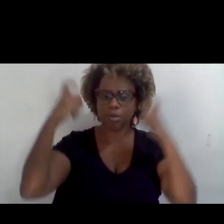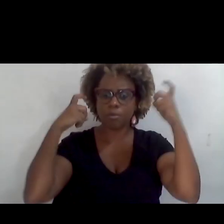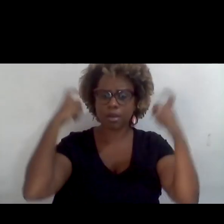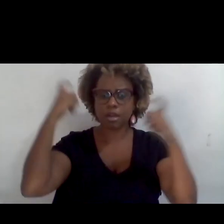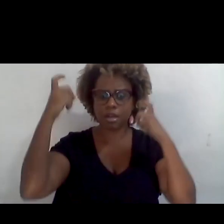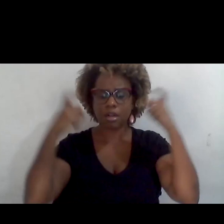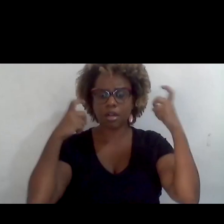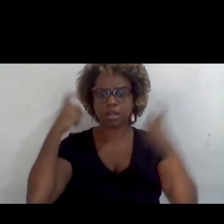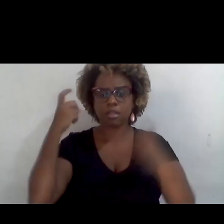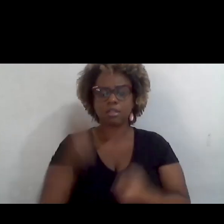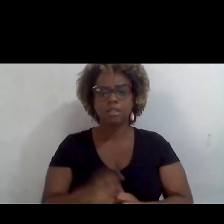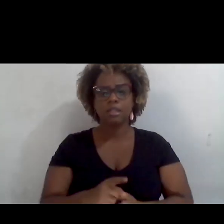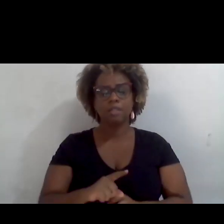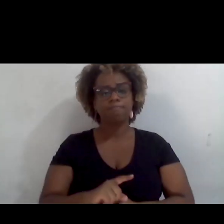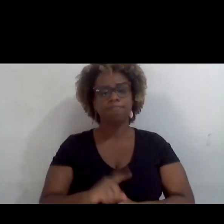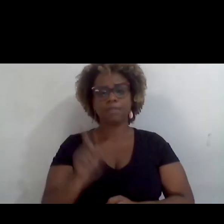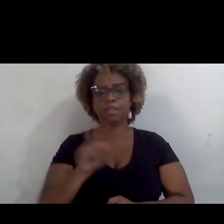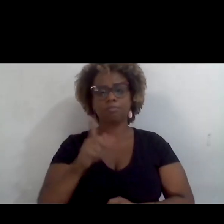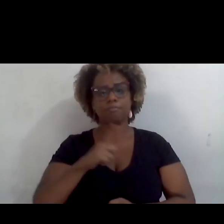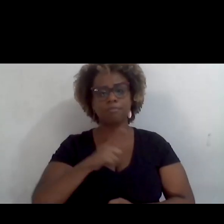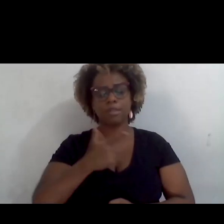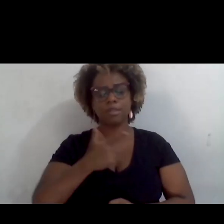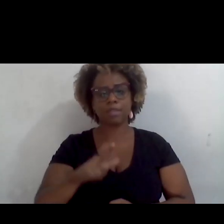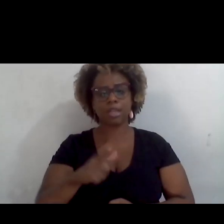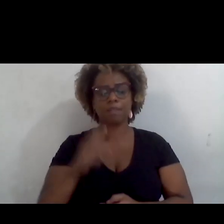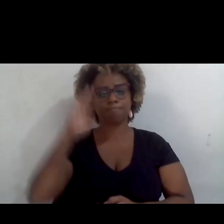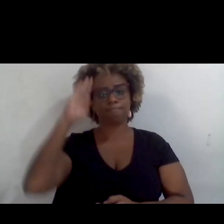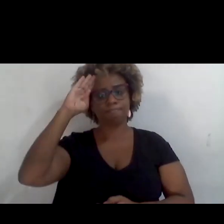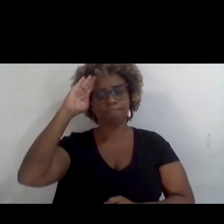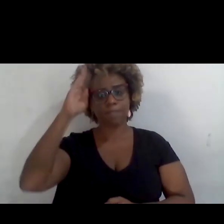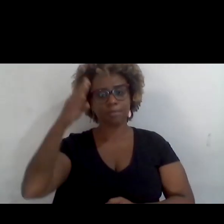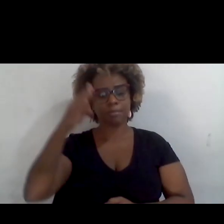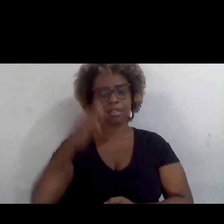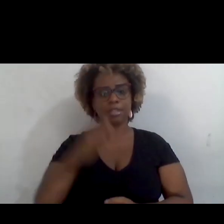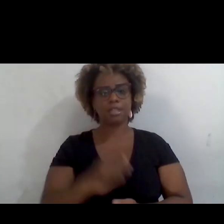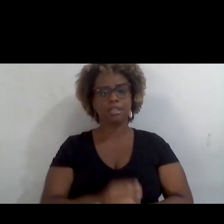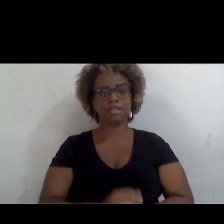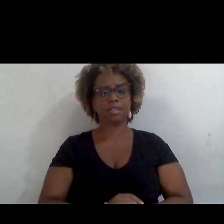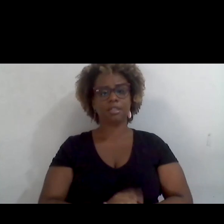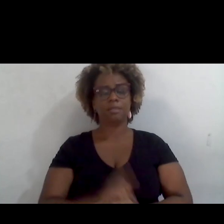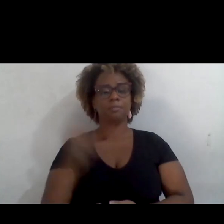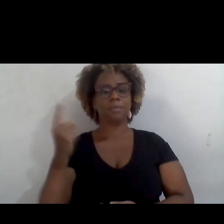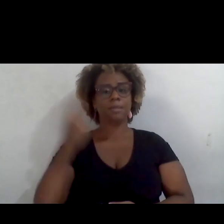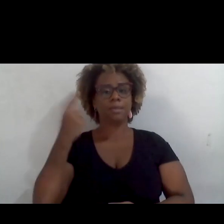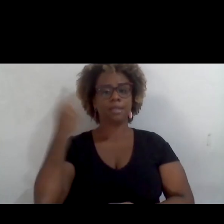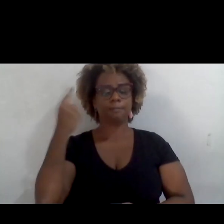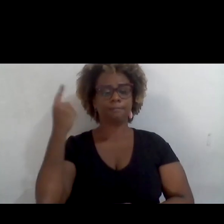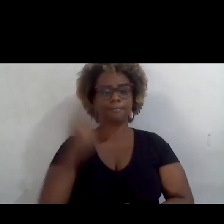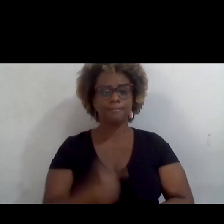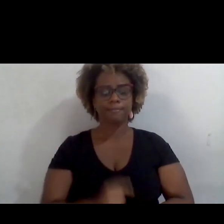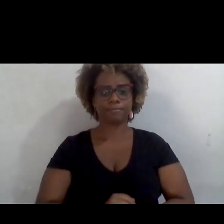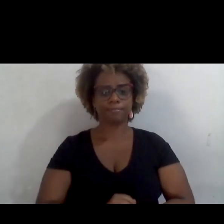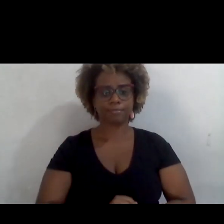não priorizado aí. E, por fim, já vou terminar aqui, me desculpem, mas descontem os